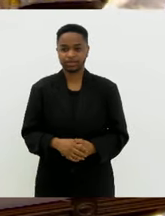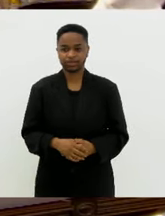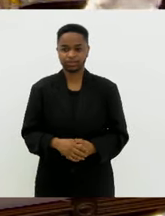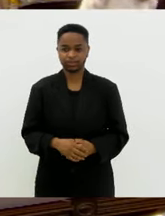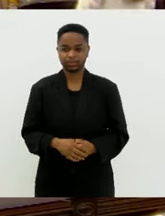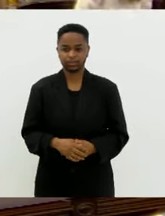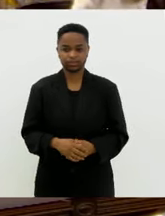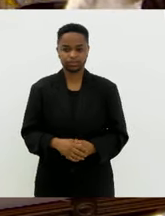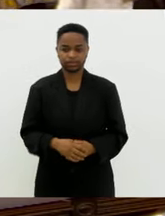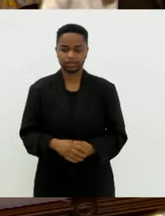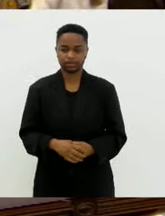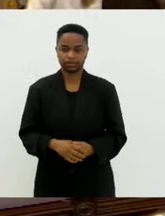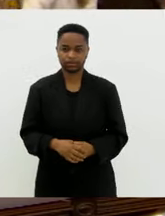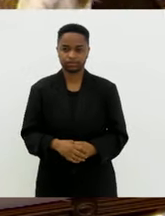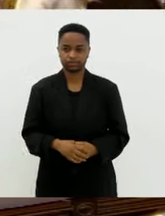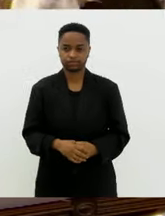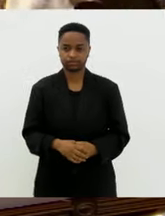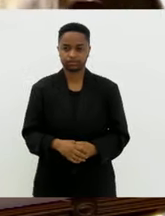Depois.